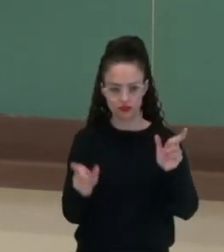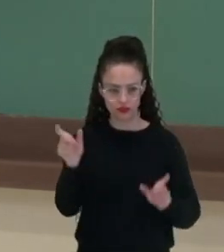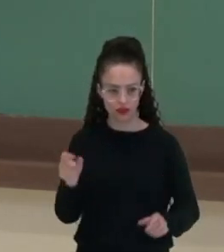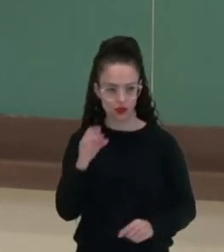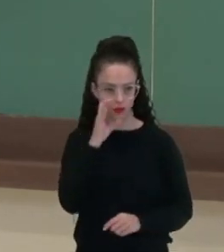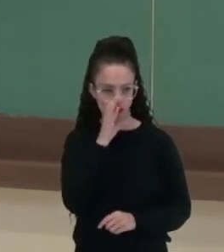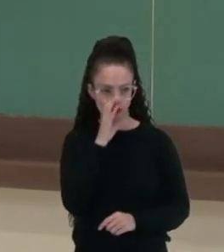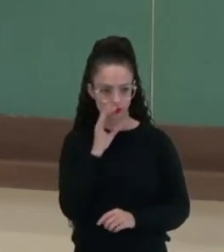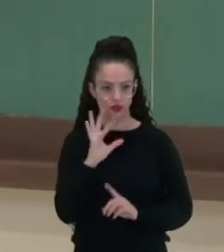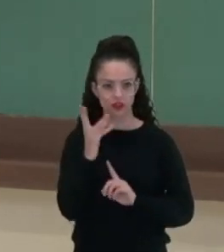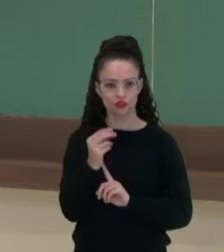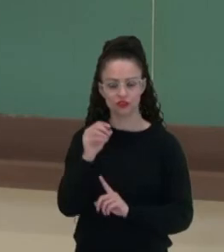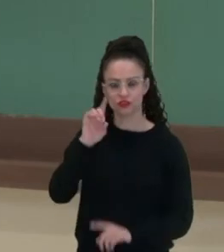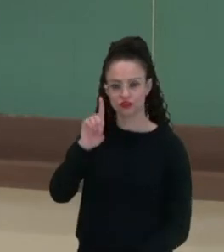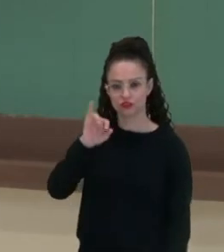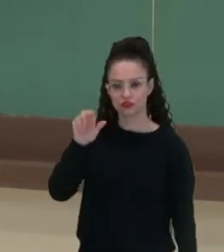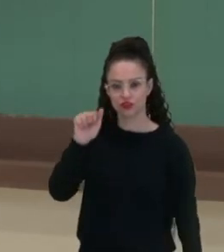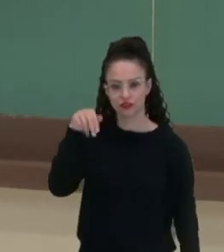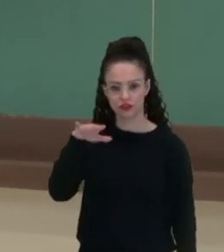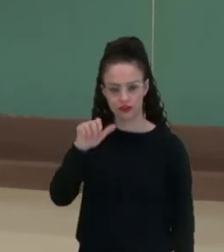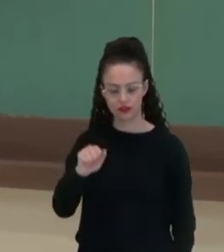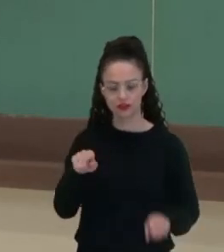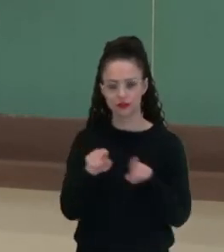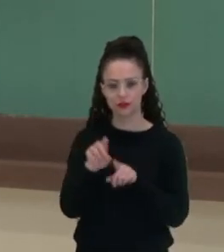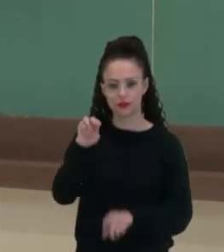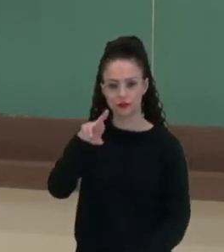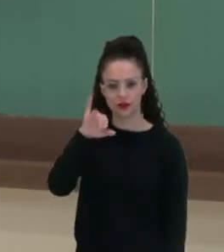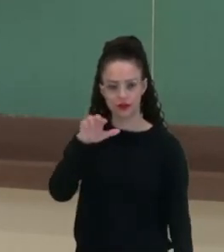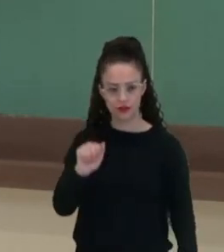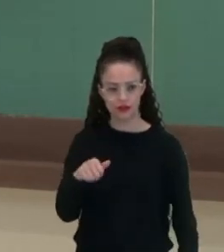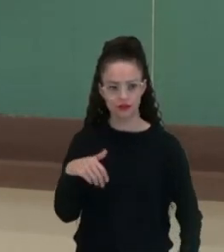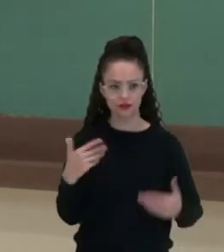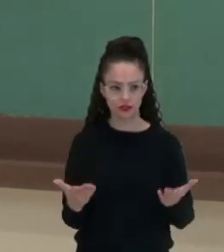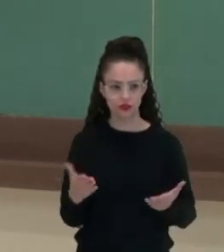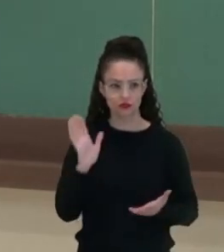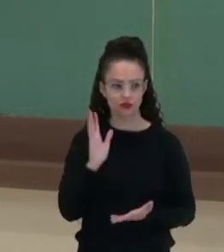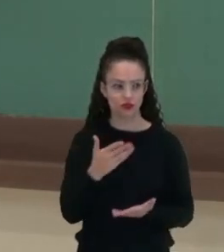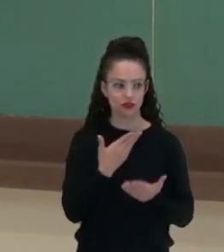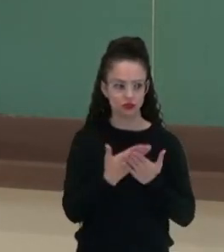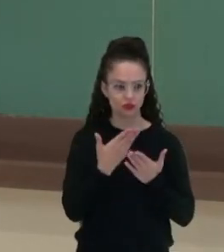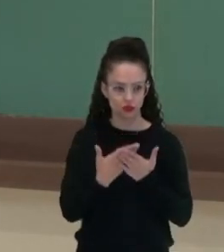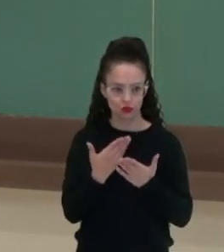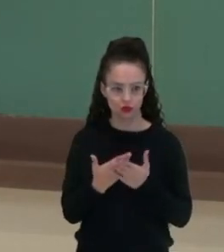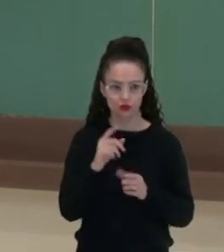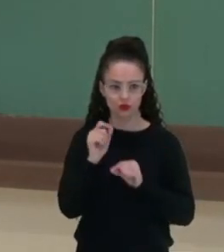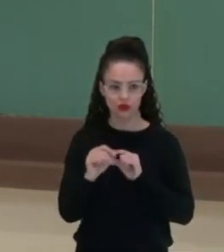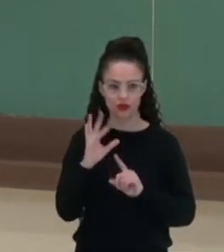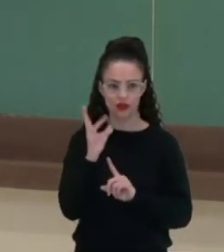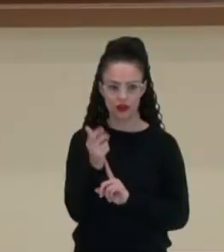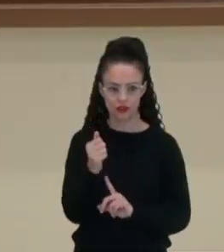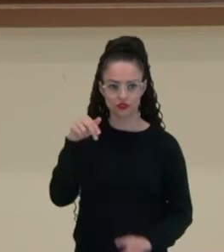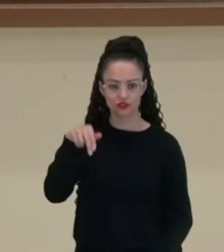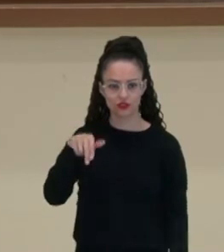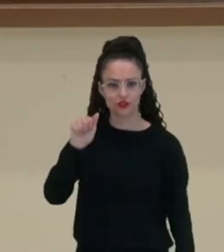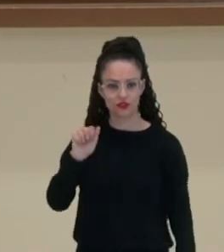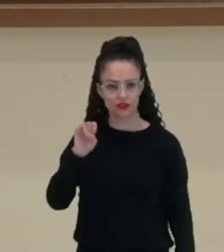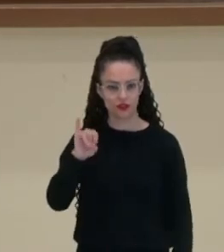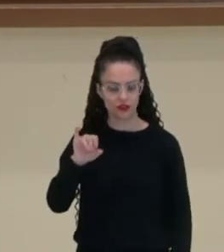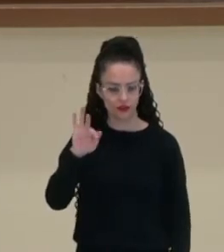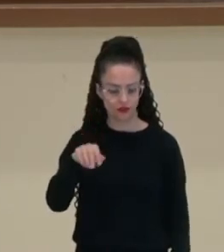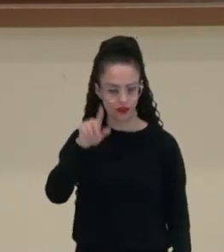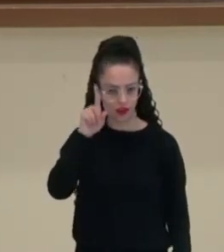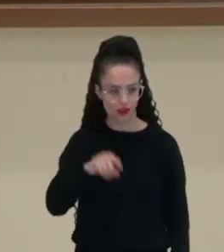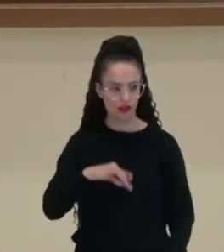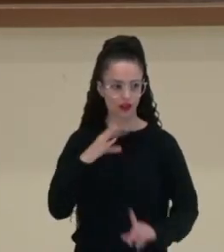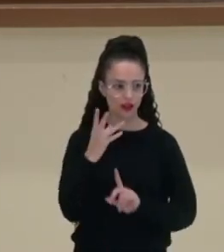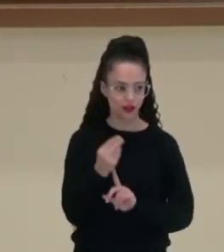obras das artistas Djanira e Maria Auxiliadora, né? Então, a gente viu a arte naif, que é uma arte que vai trabalhar,